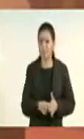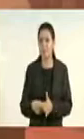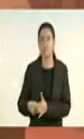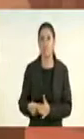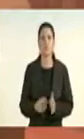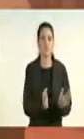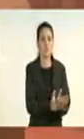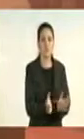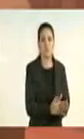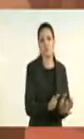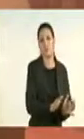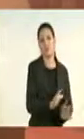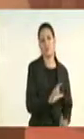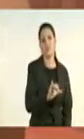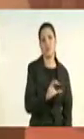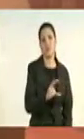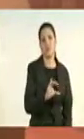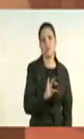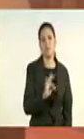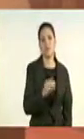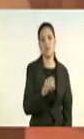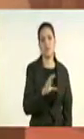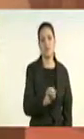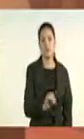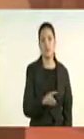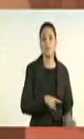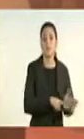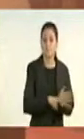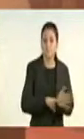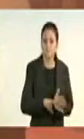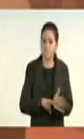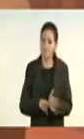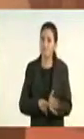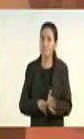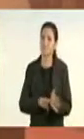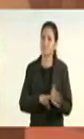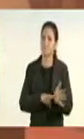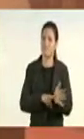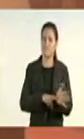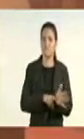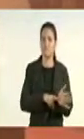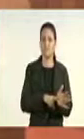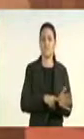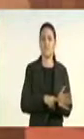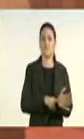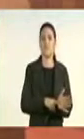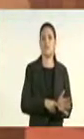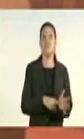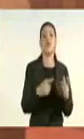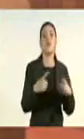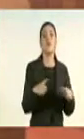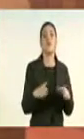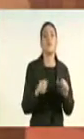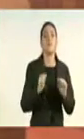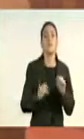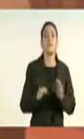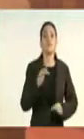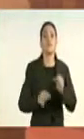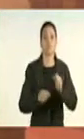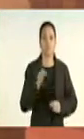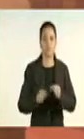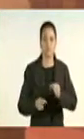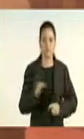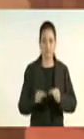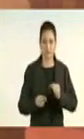Licitação, em fazer uma consulta formal ao órgão que tem o poder de julgar